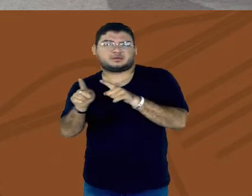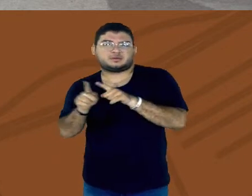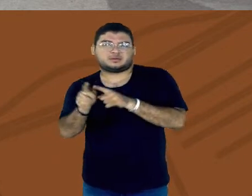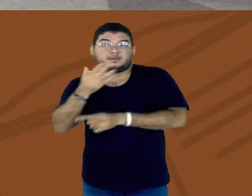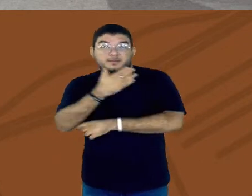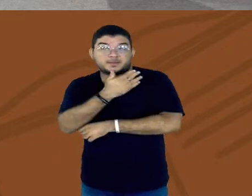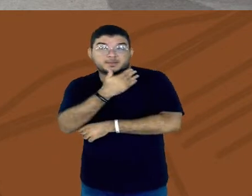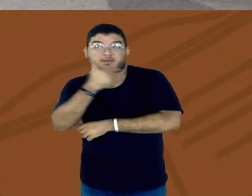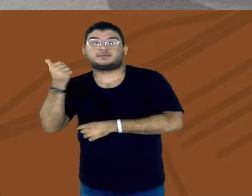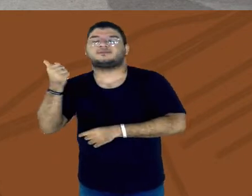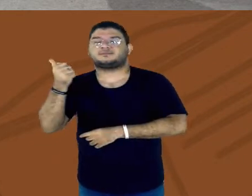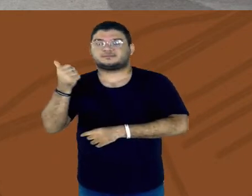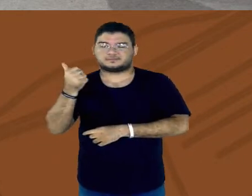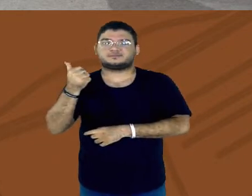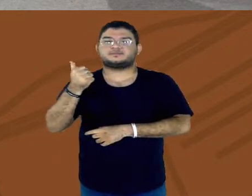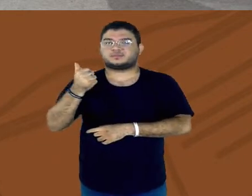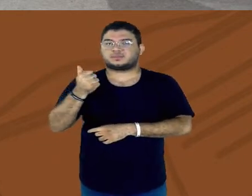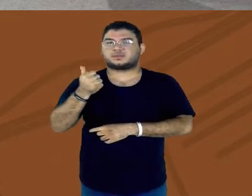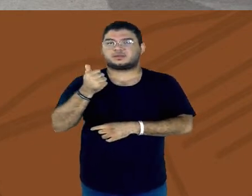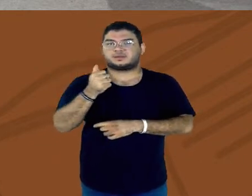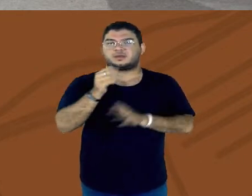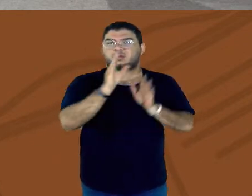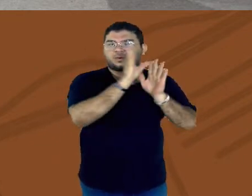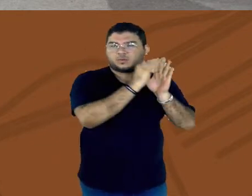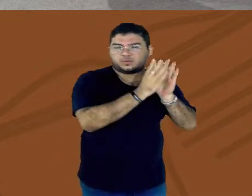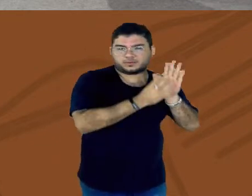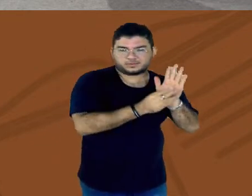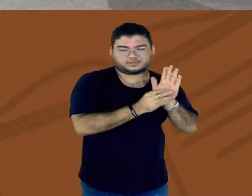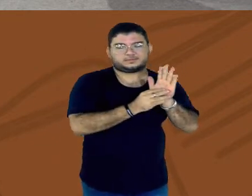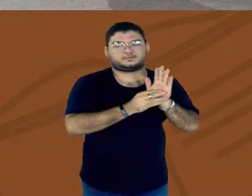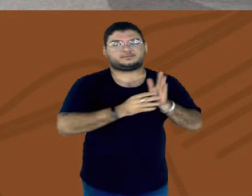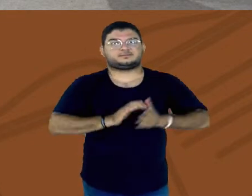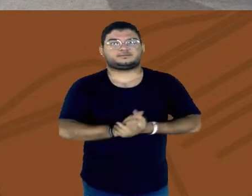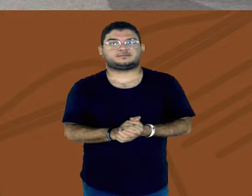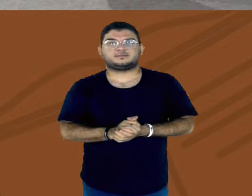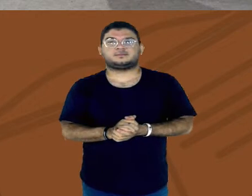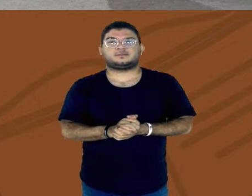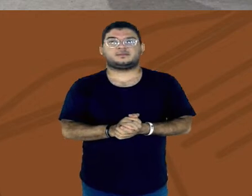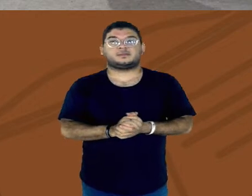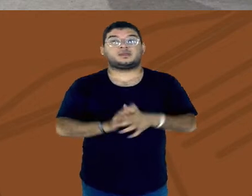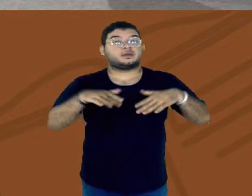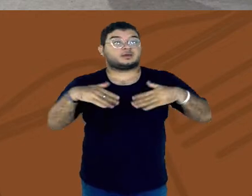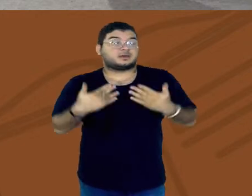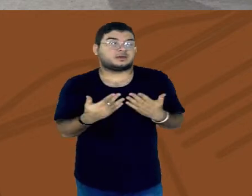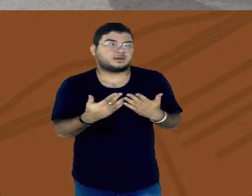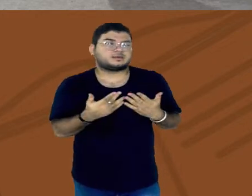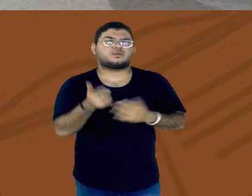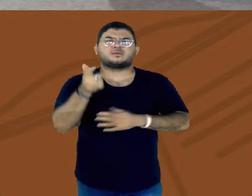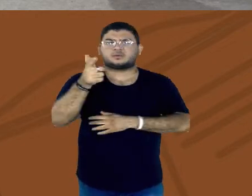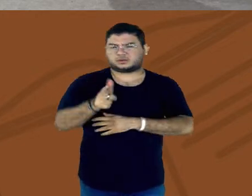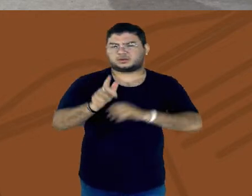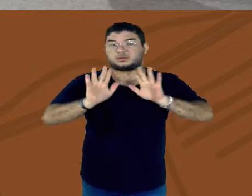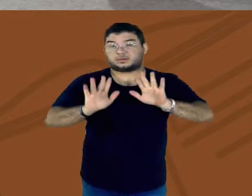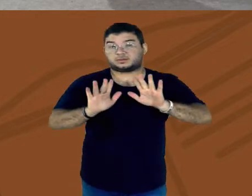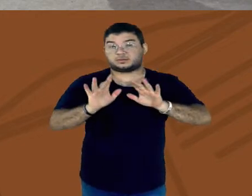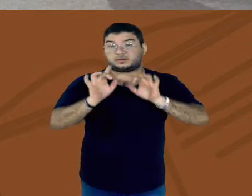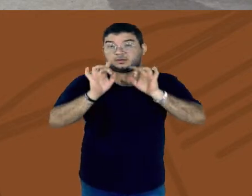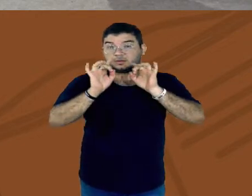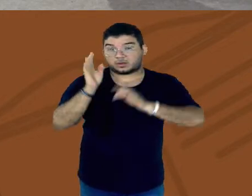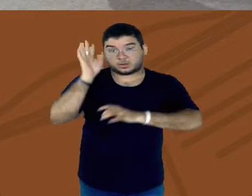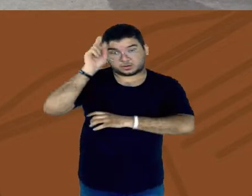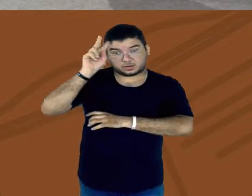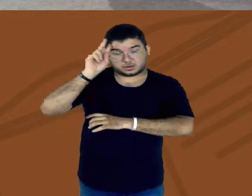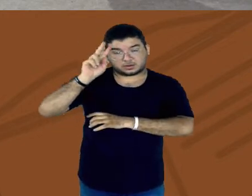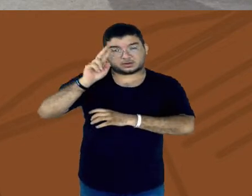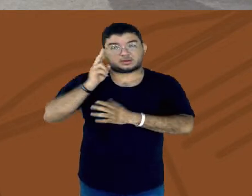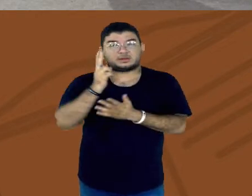forma possível este conteúdo, certo? Muito bem. Então, mais uma vez, só reforçando,